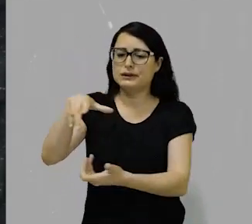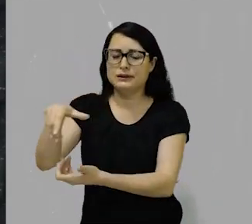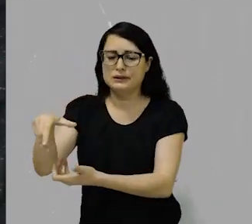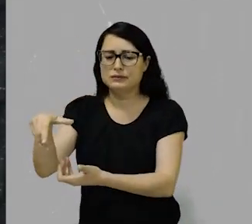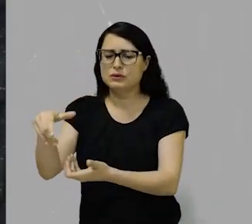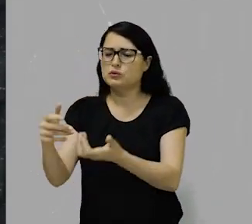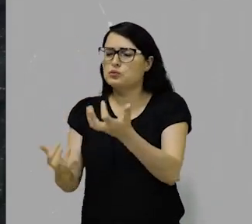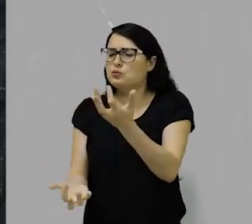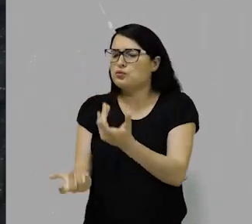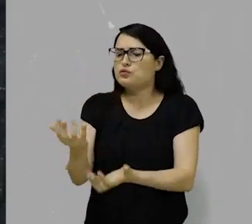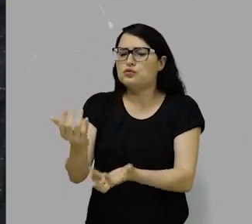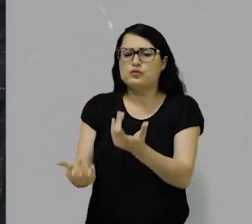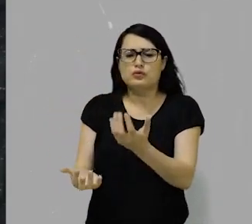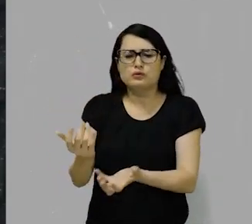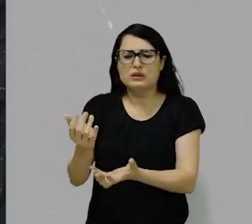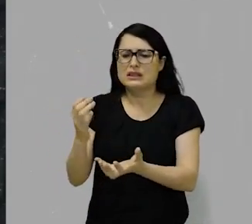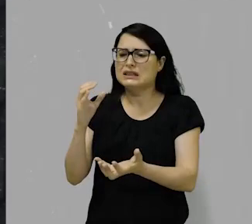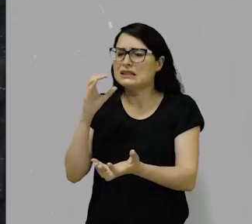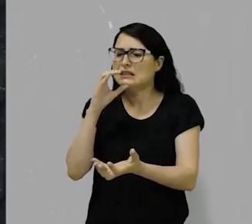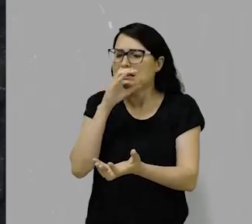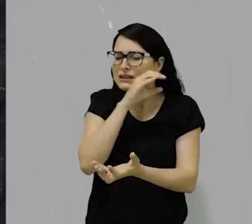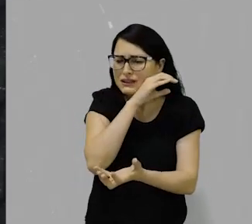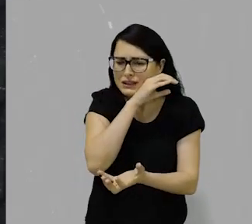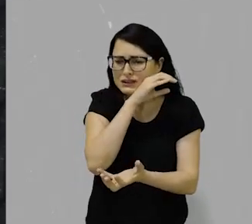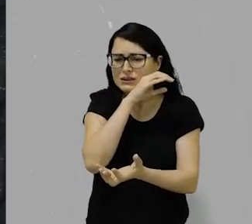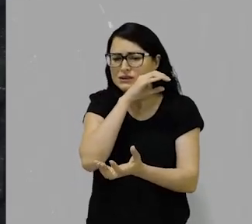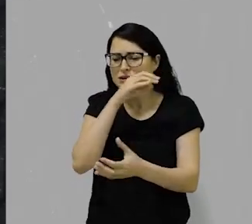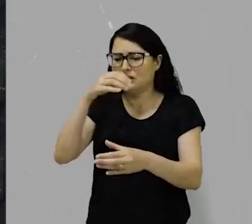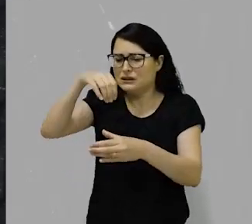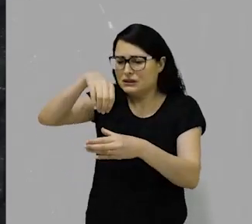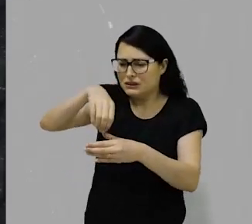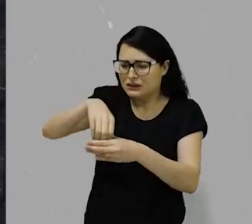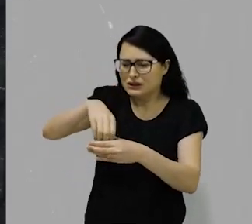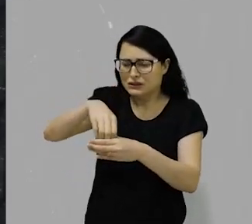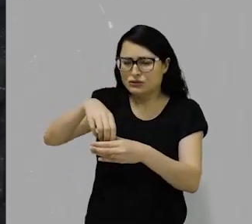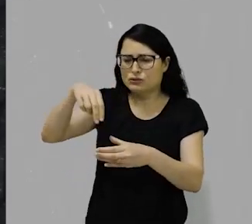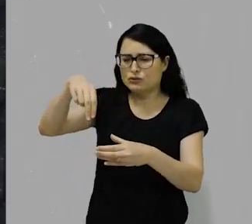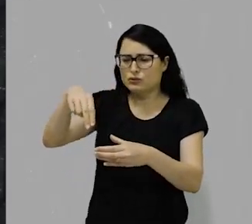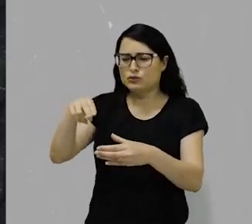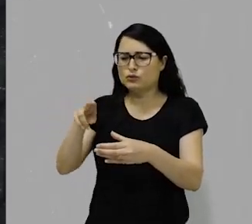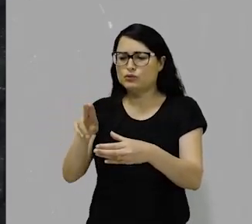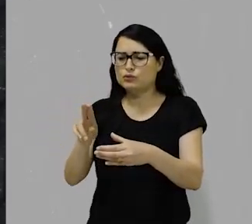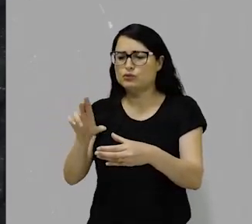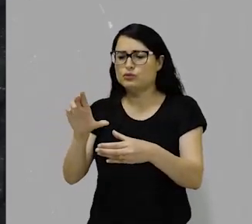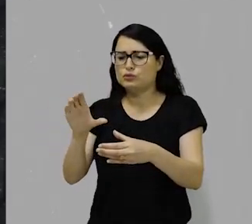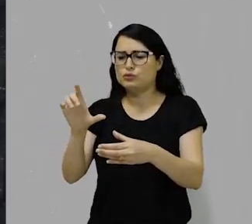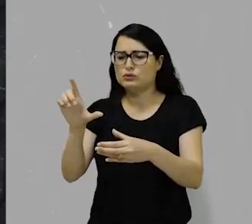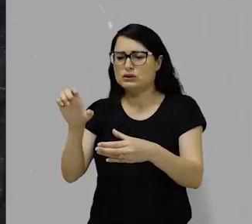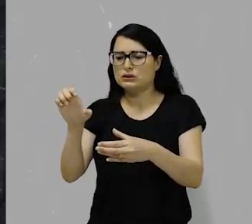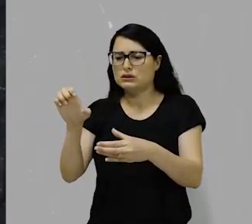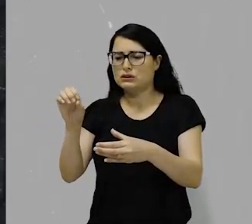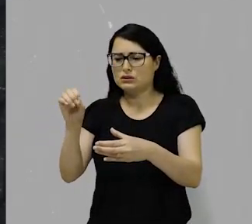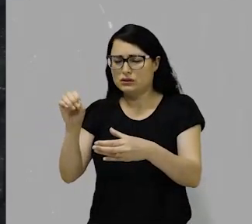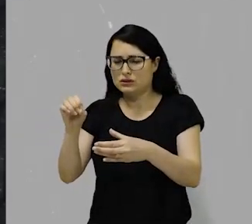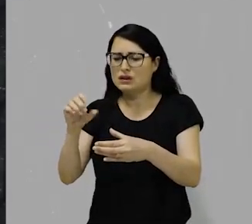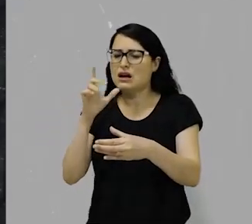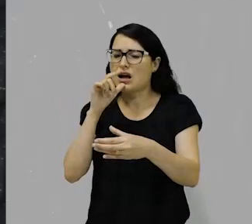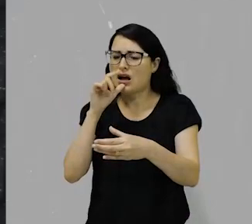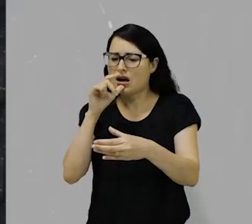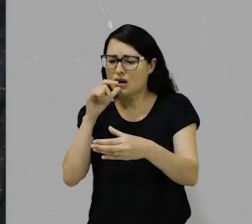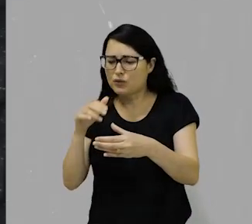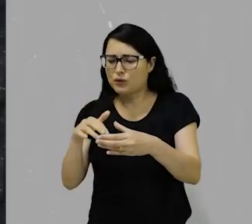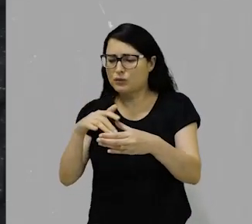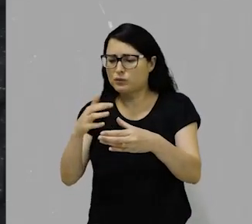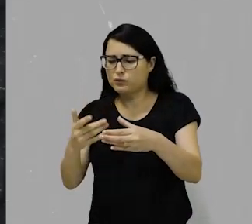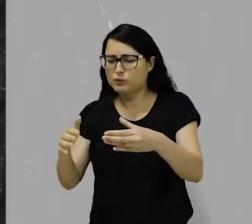é o fogo? É o calor emitido do núcleo da Terra. O que é a água, galera? Tá? A água é justamente o magma